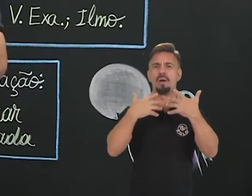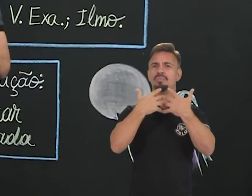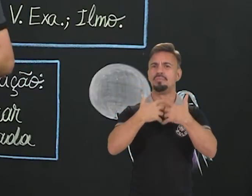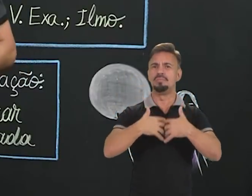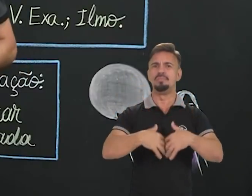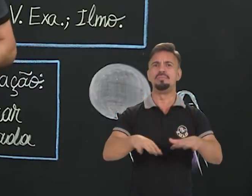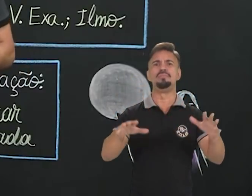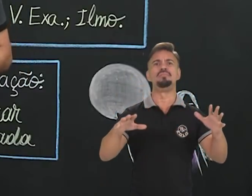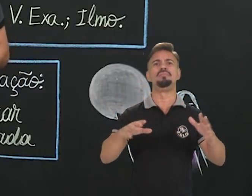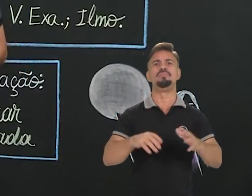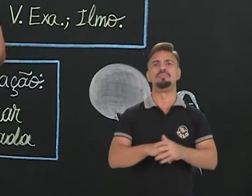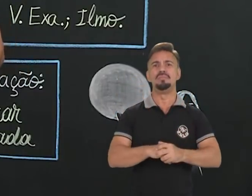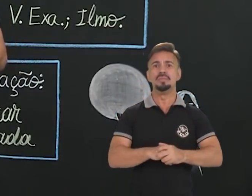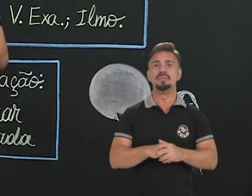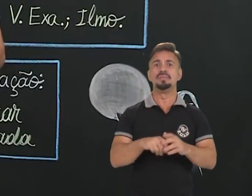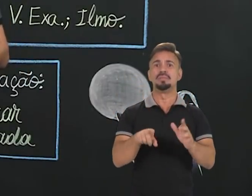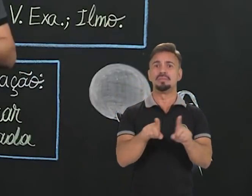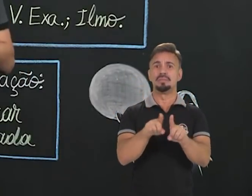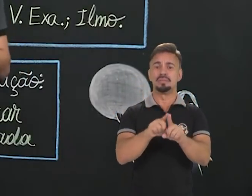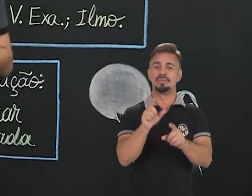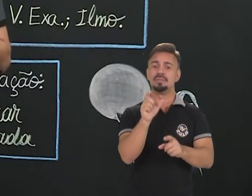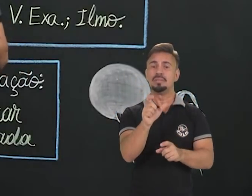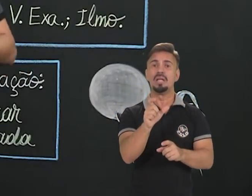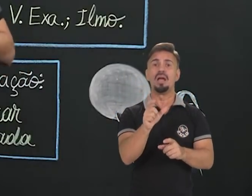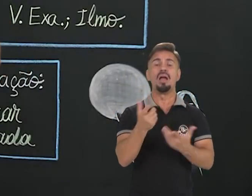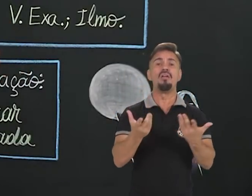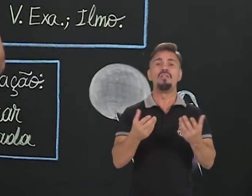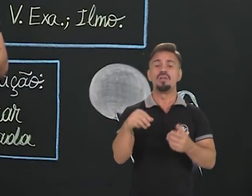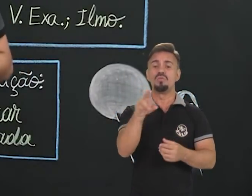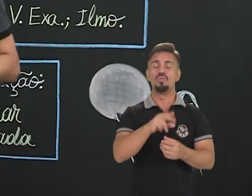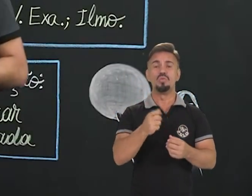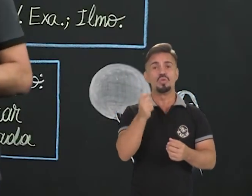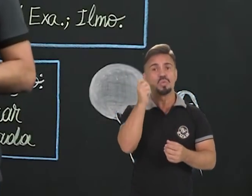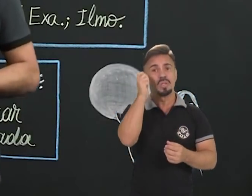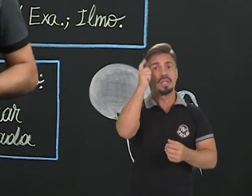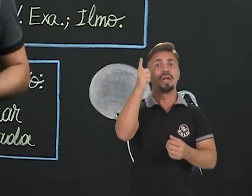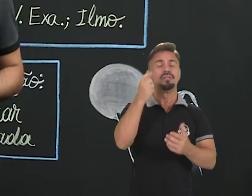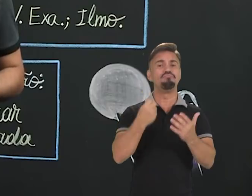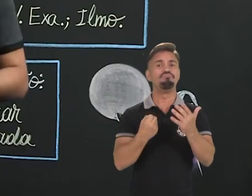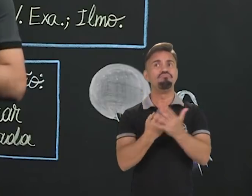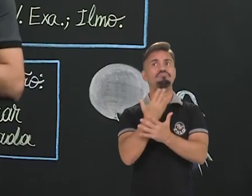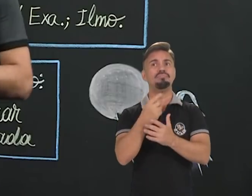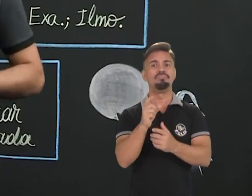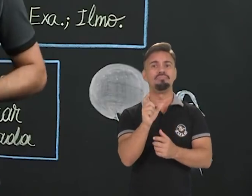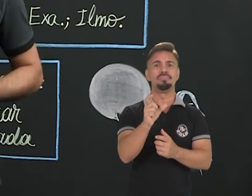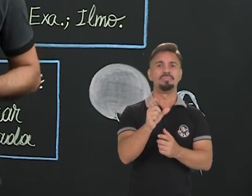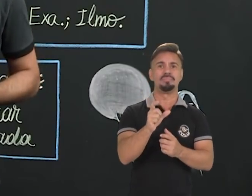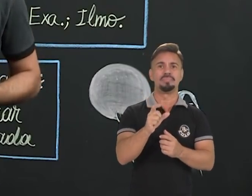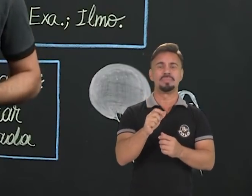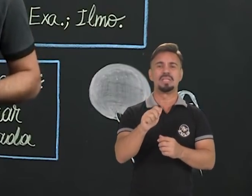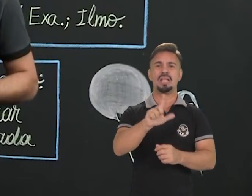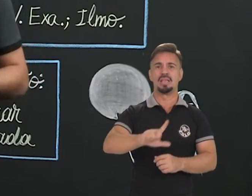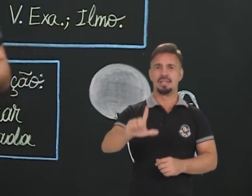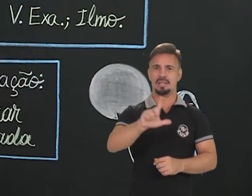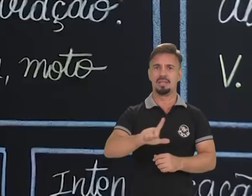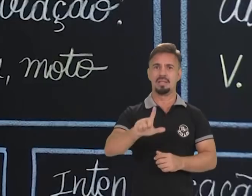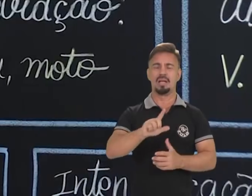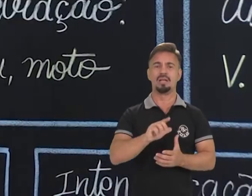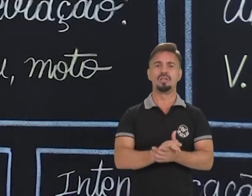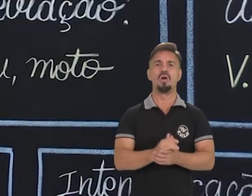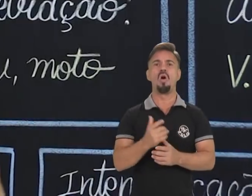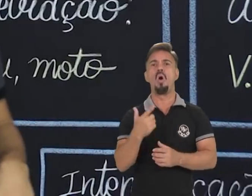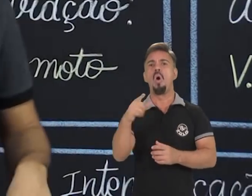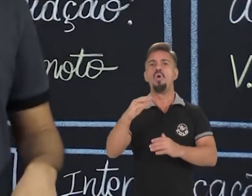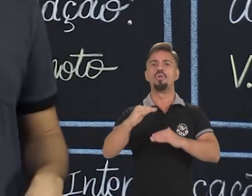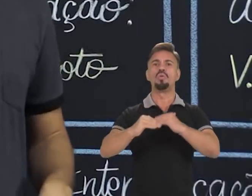linguagem humorística, são muito comuns também quando a gente quer fazer algum tipo de uso criativo da linguagem com algum recurso literário, ok?